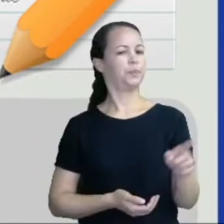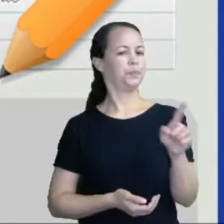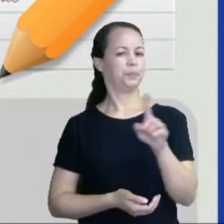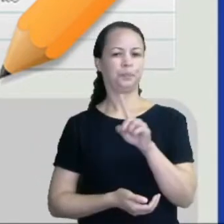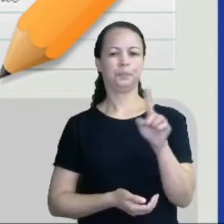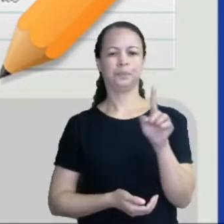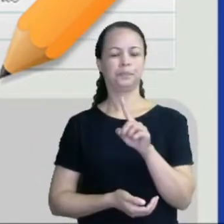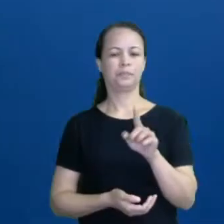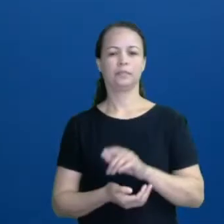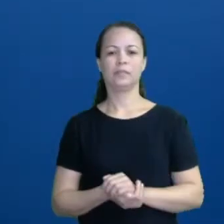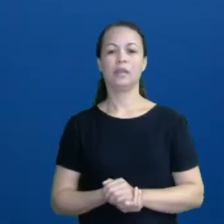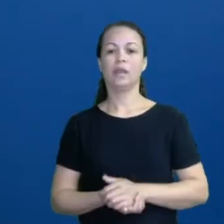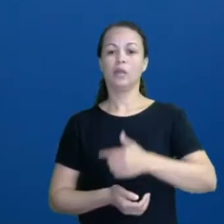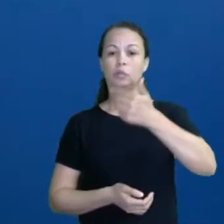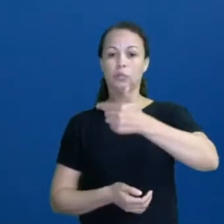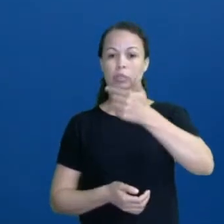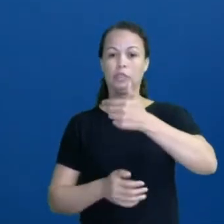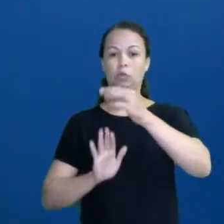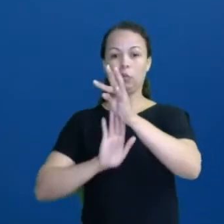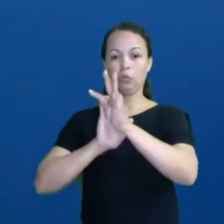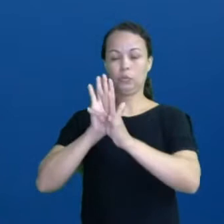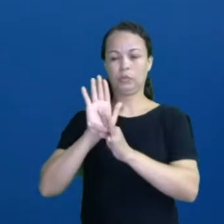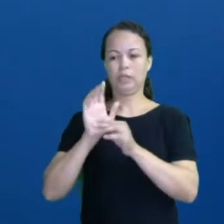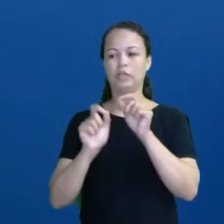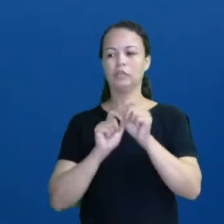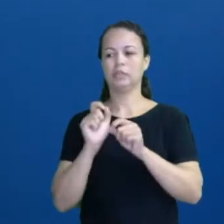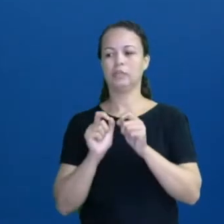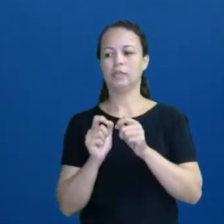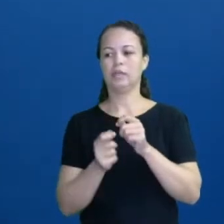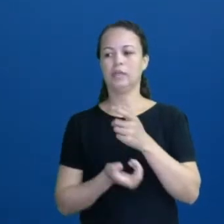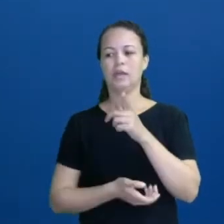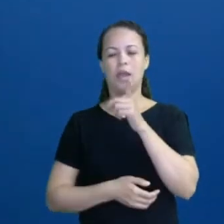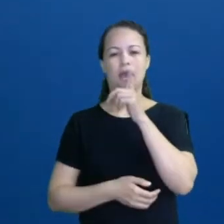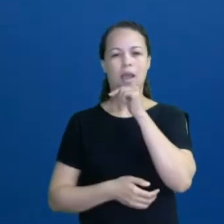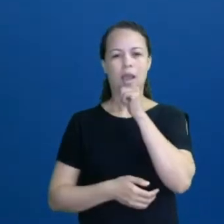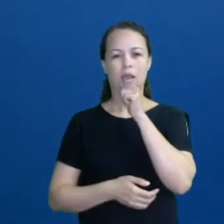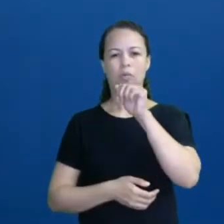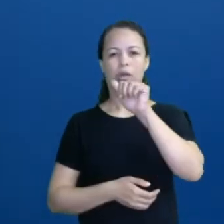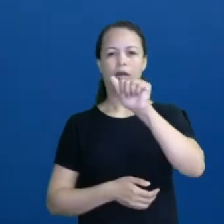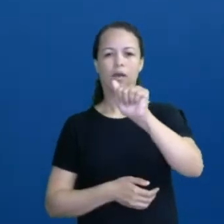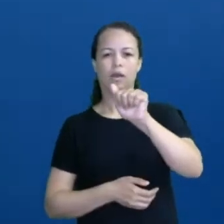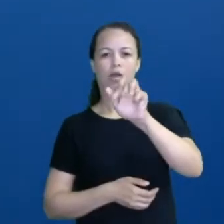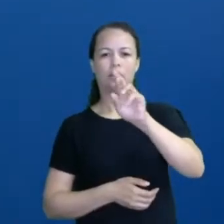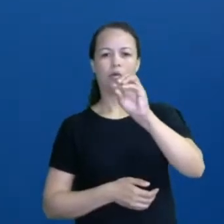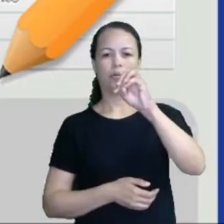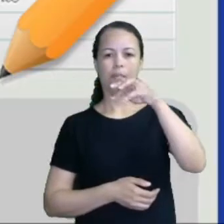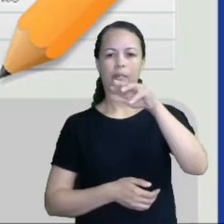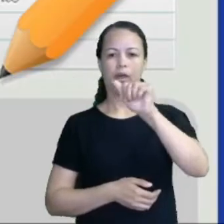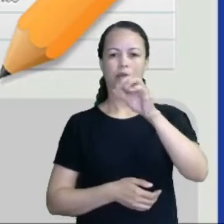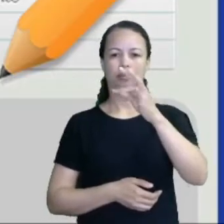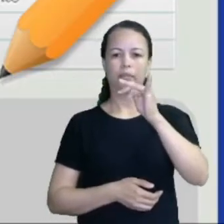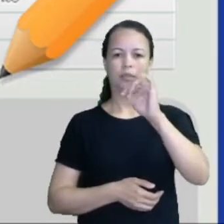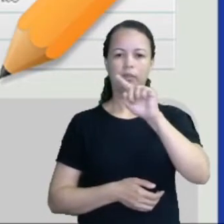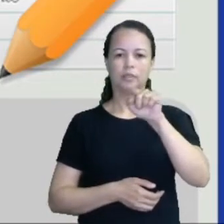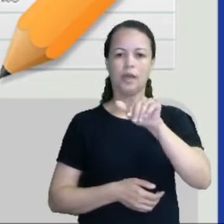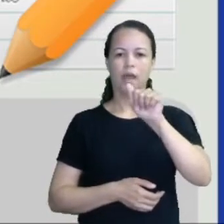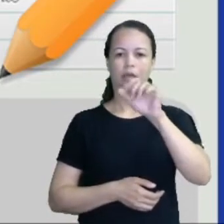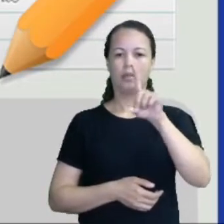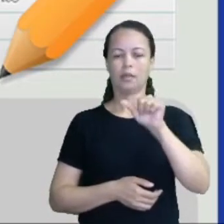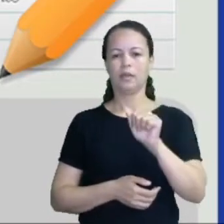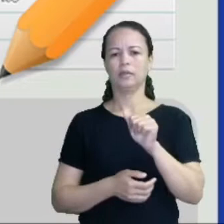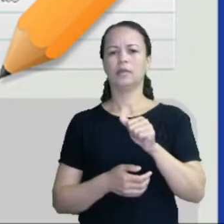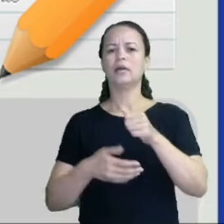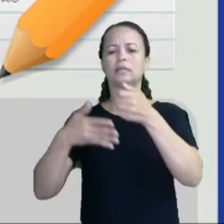Não. No segundo texto, a gente tem aqui, ó, água aromatizada. Aí eu tenho